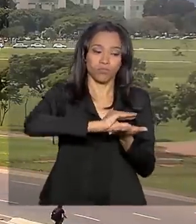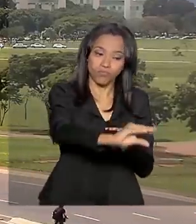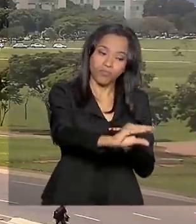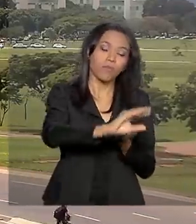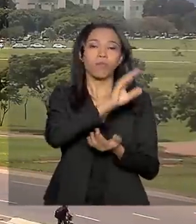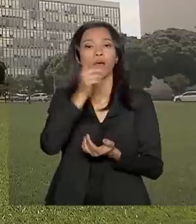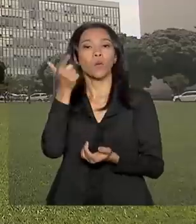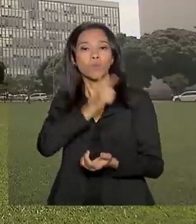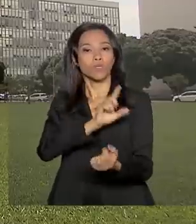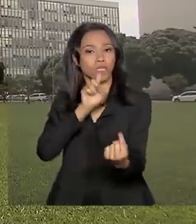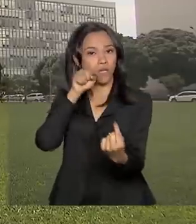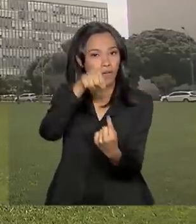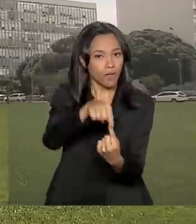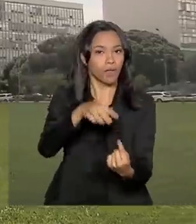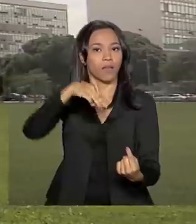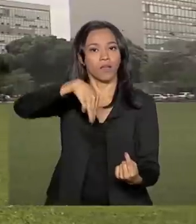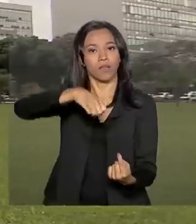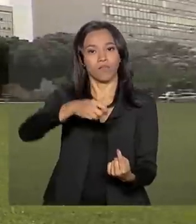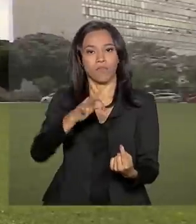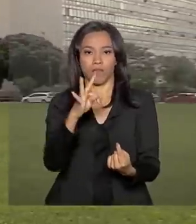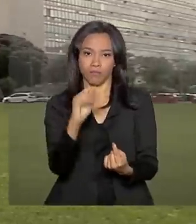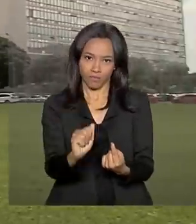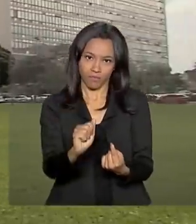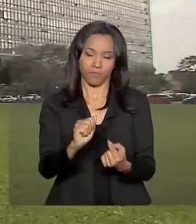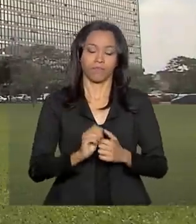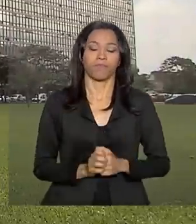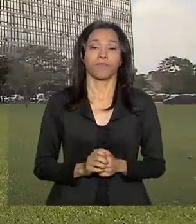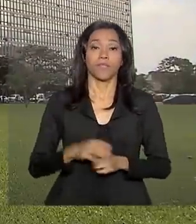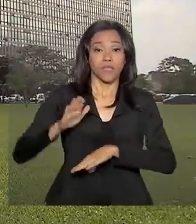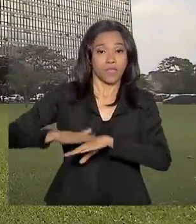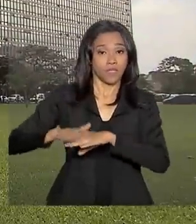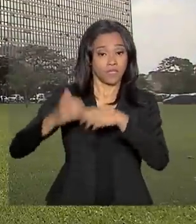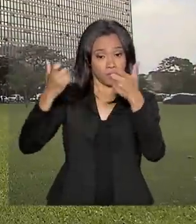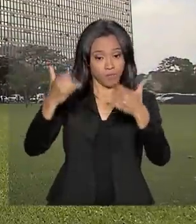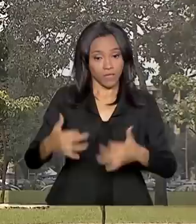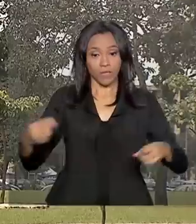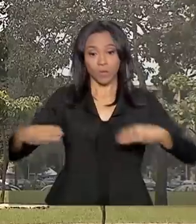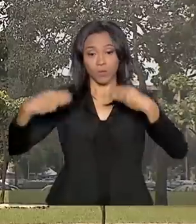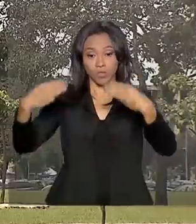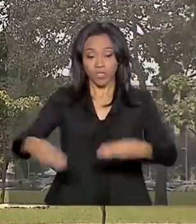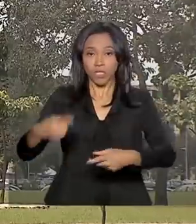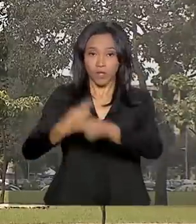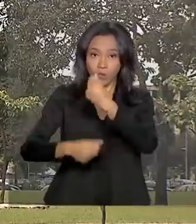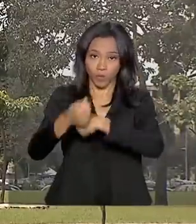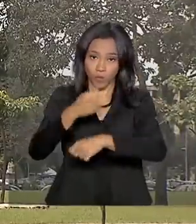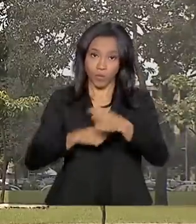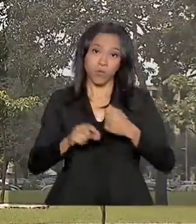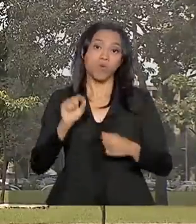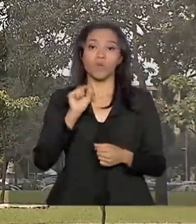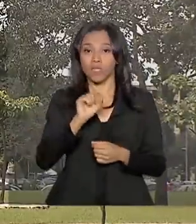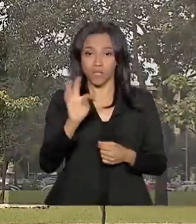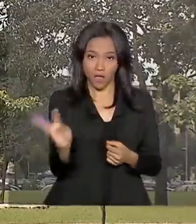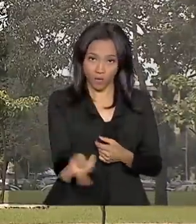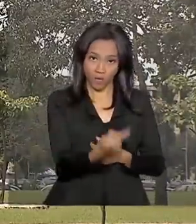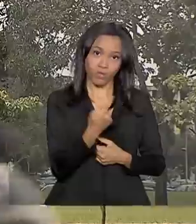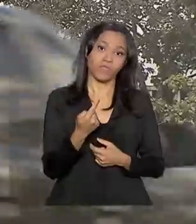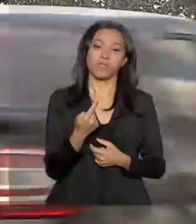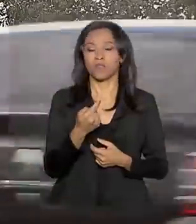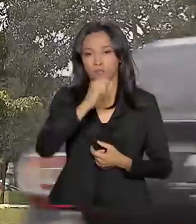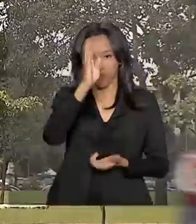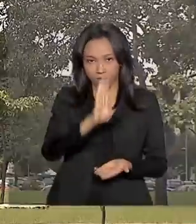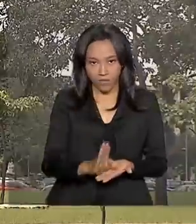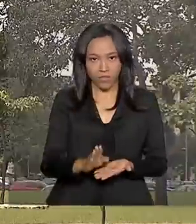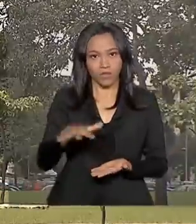a meta fiscal e o teto de gastos federais. Segundo o Ministério da Economia, com a atual situação econômica e fiscal do